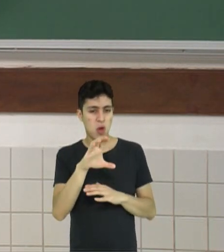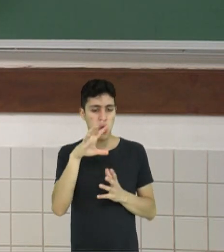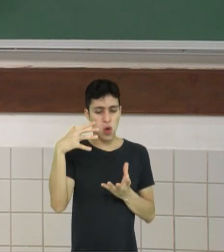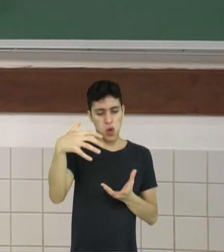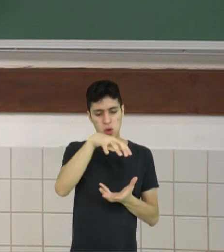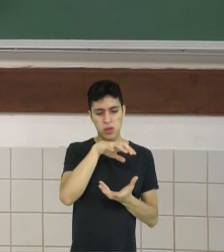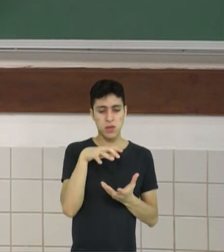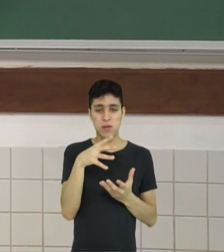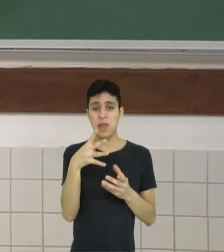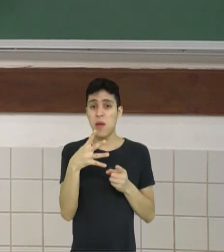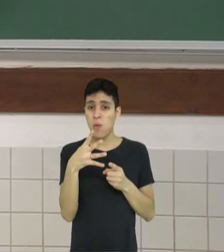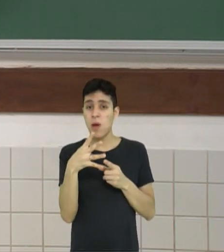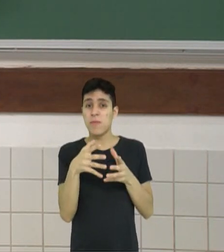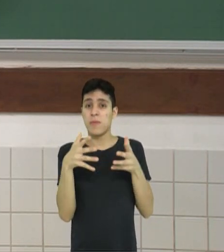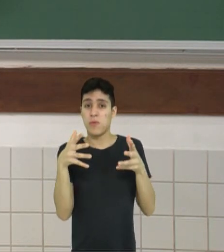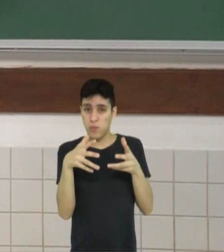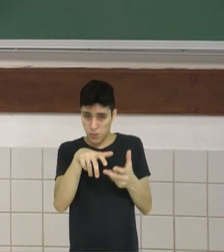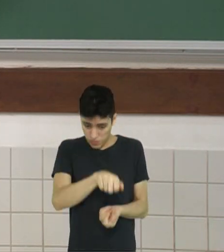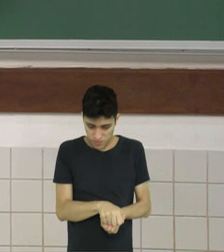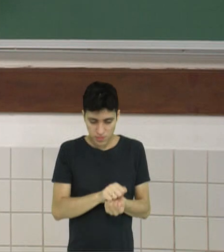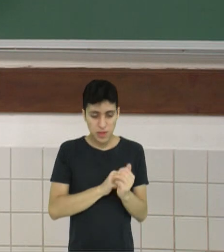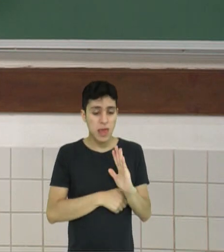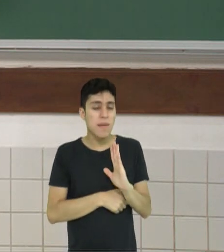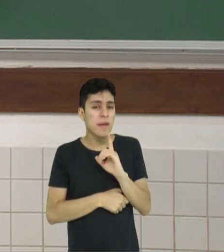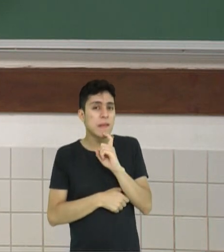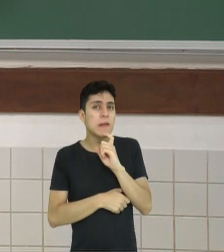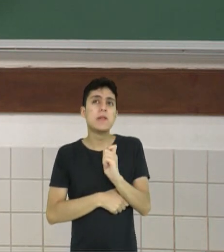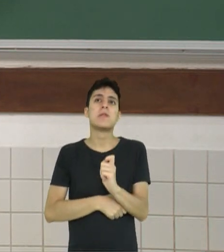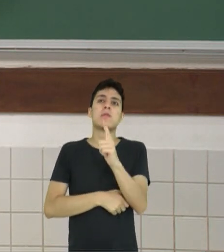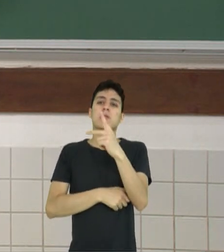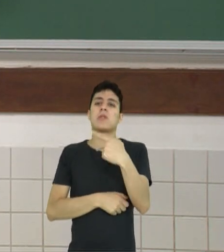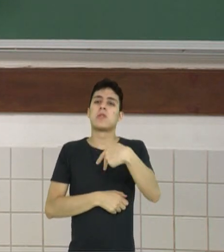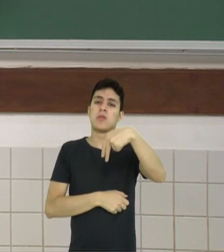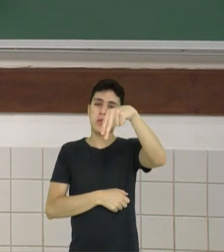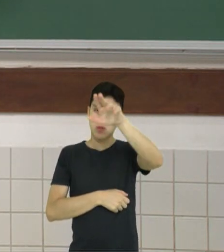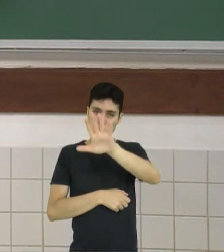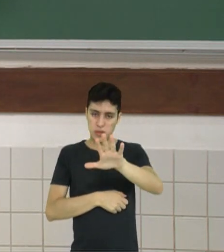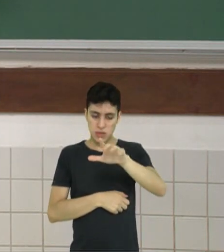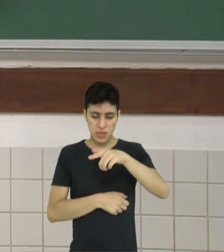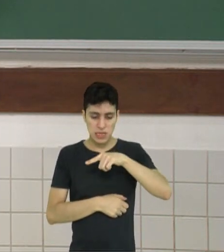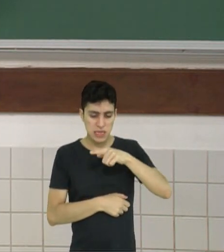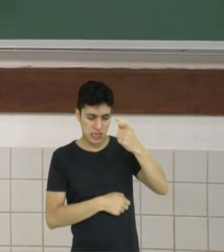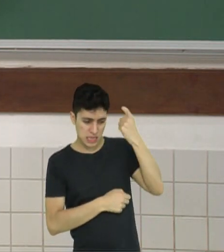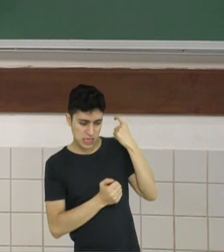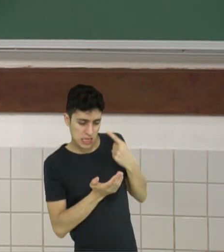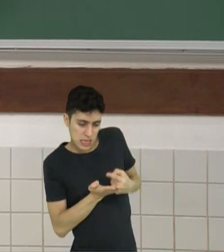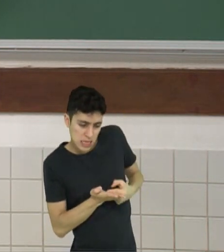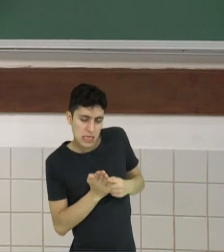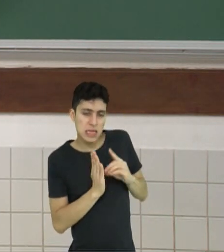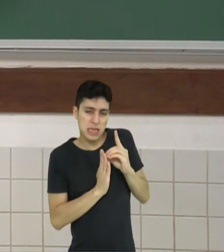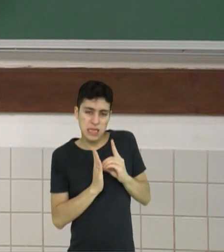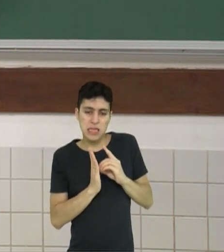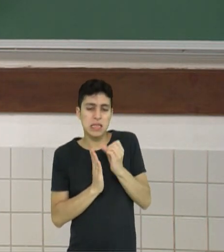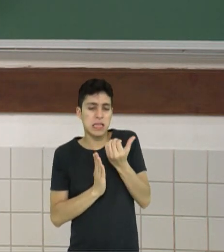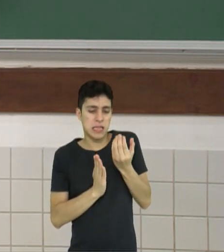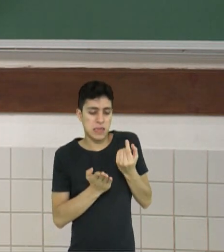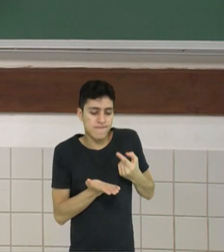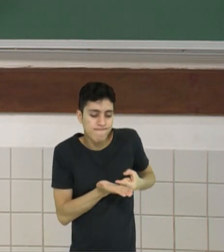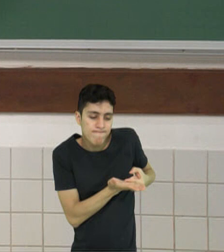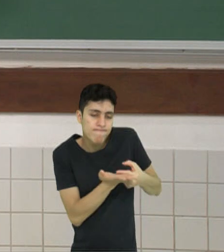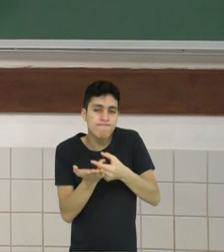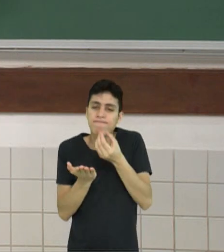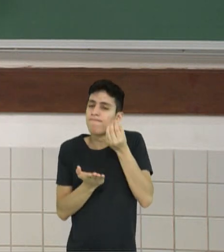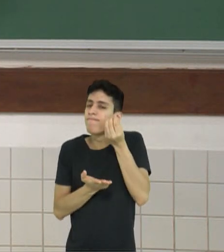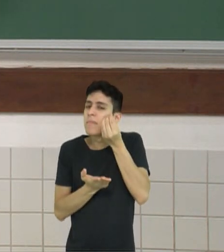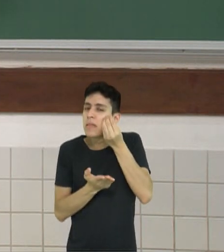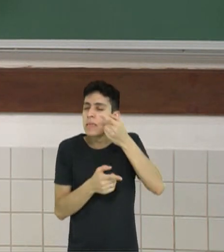do mundo, é mais frio que no Polo Norte, né? Houve um tratado aí na década de 60, o Tratado da Antártida, para impedir